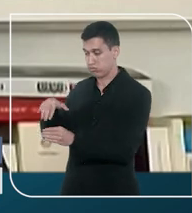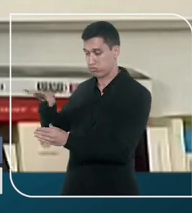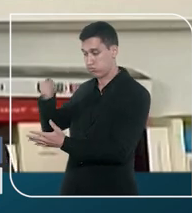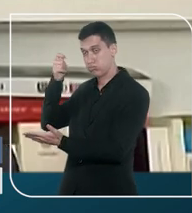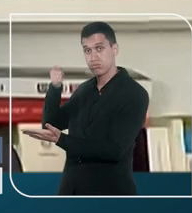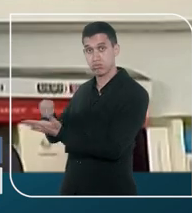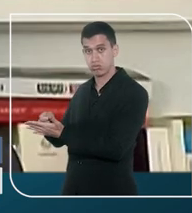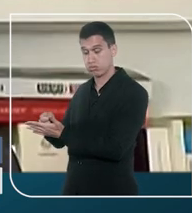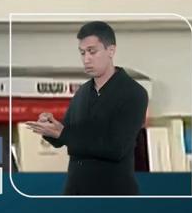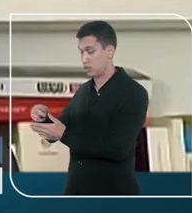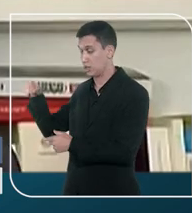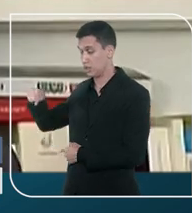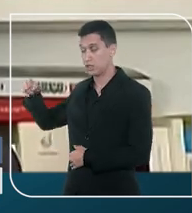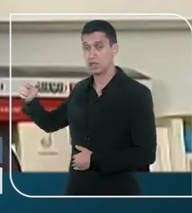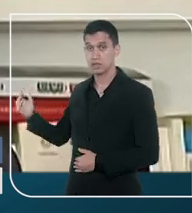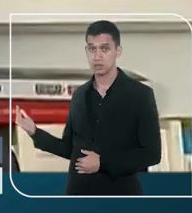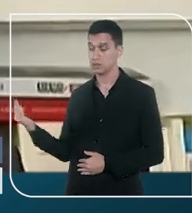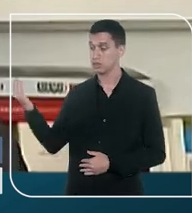objeto ali